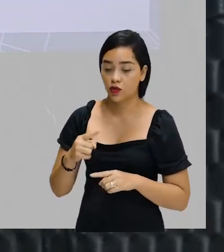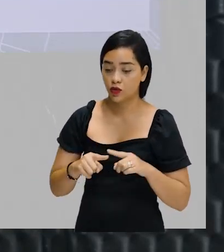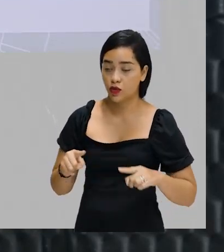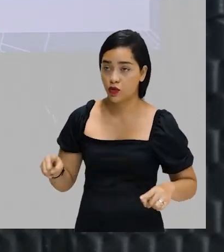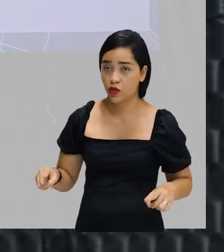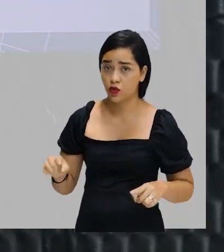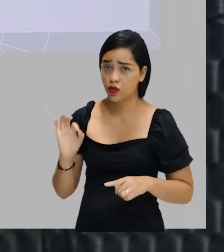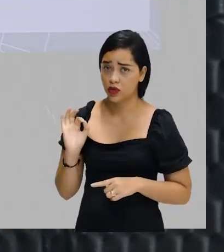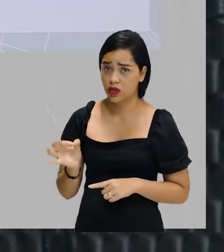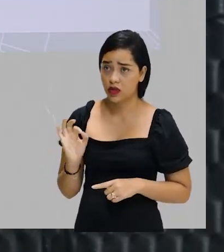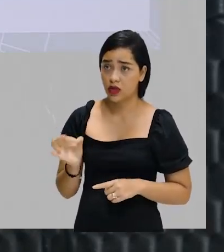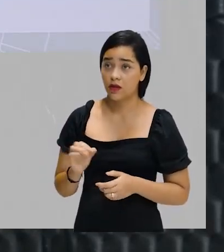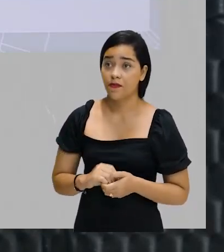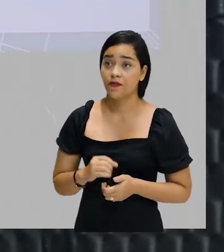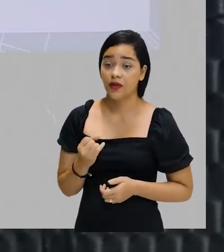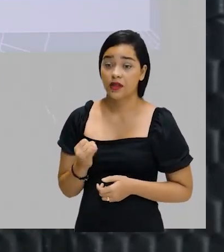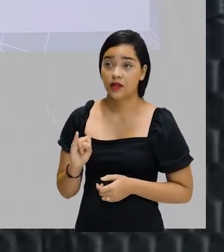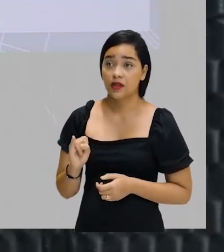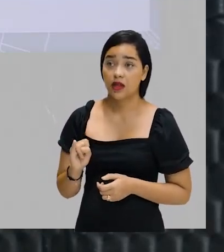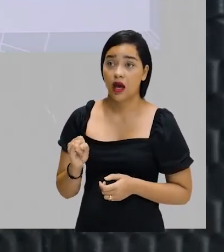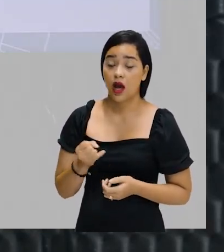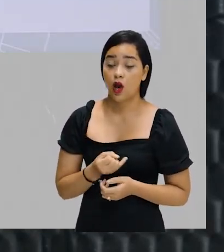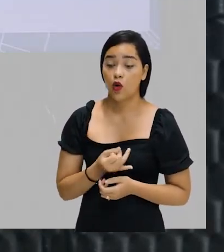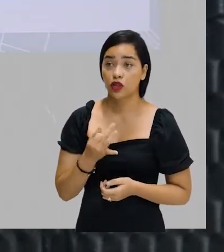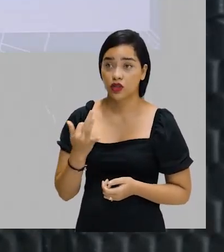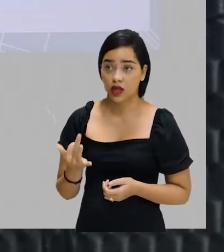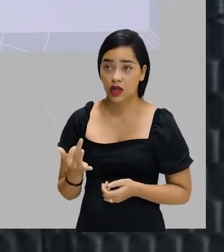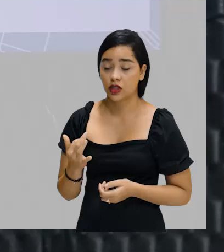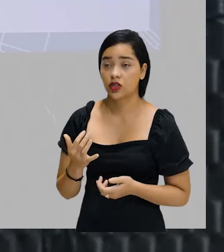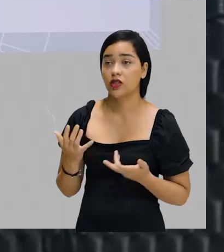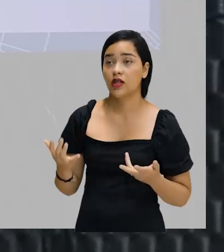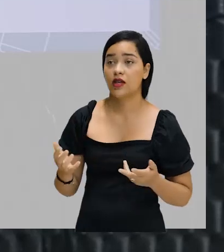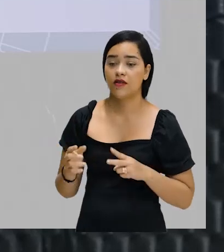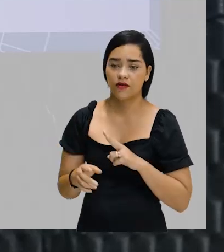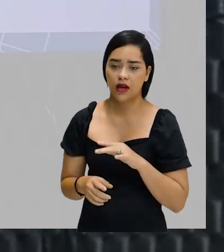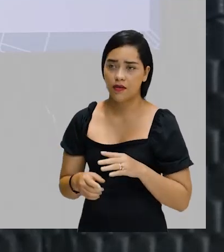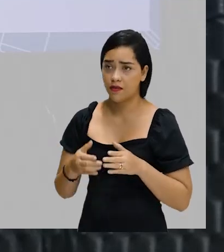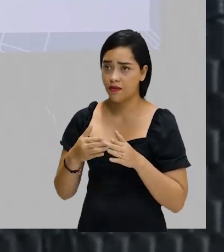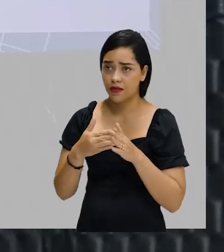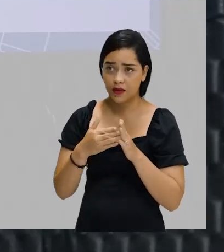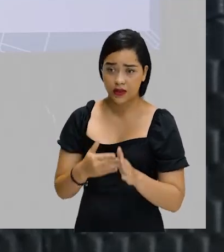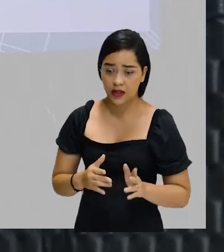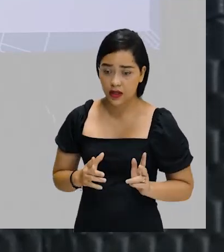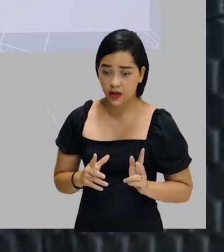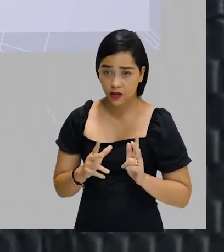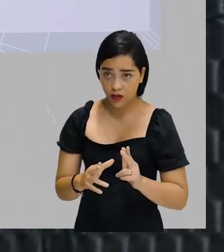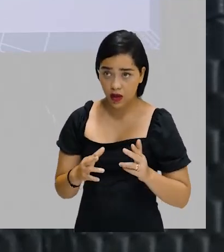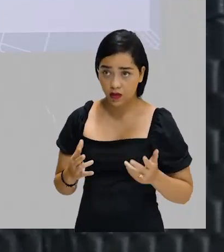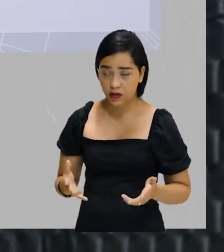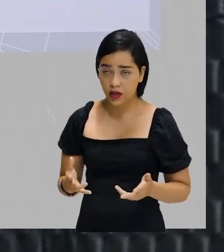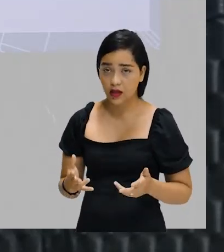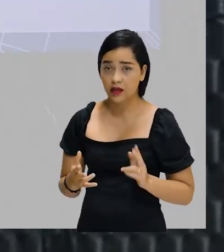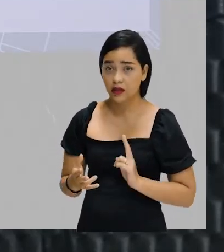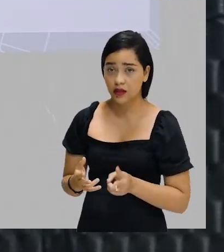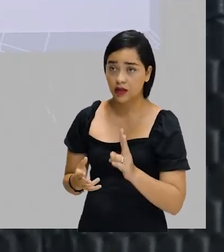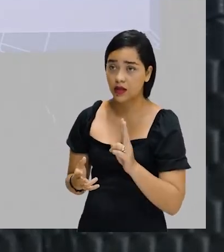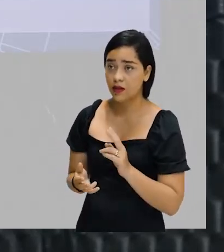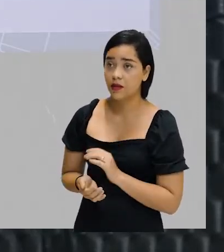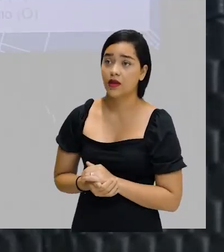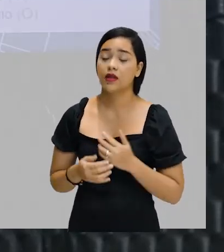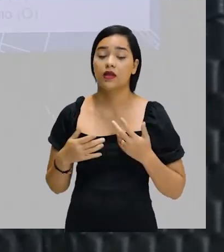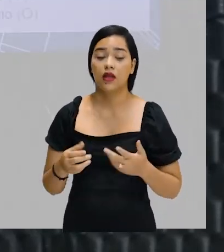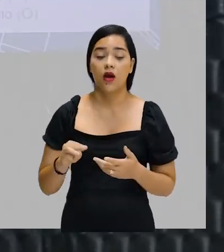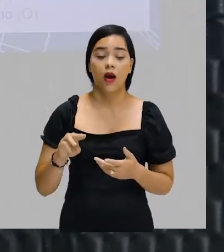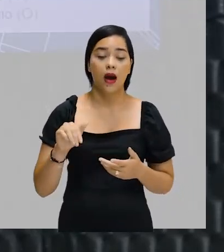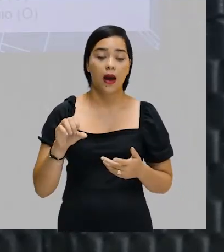produtos, ok? Se a quantidade de átomos vai permanecer a mesma, né, constante, então